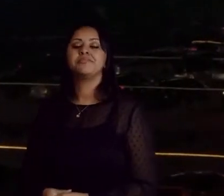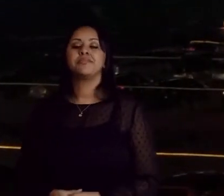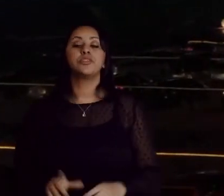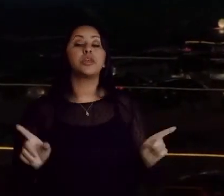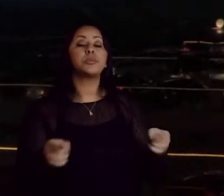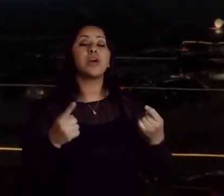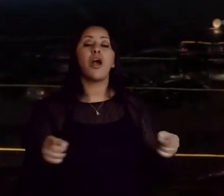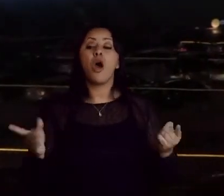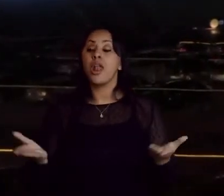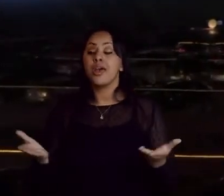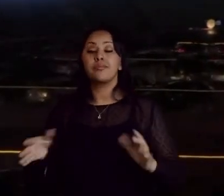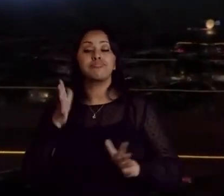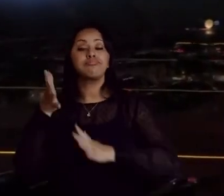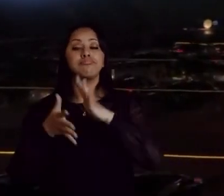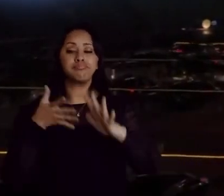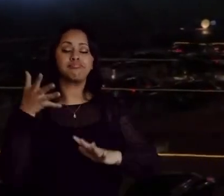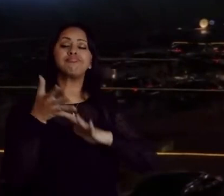Nós vamos cantar essa canção.